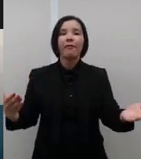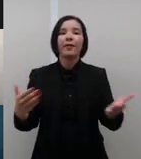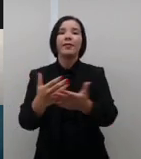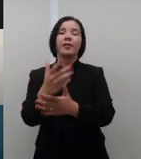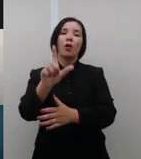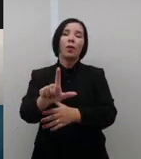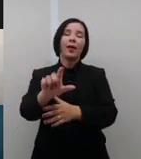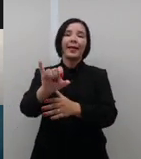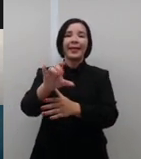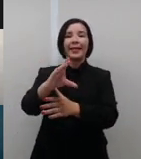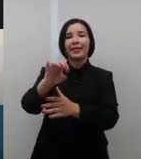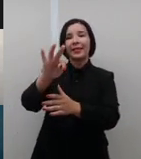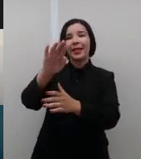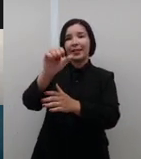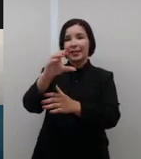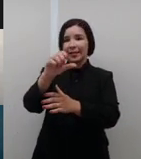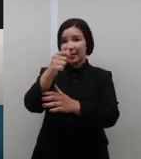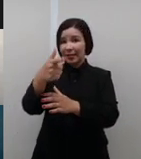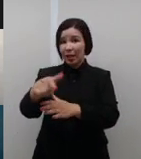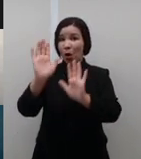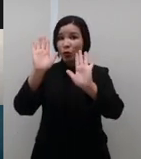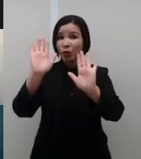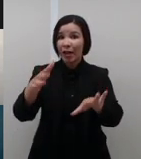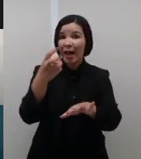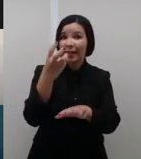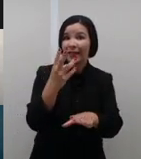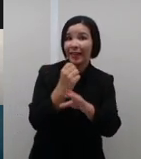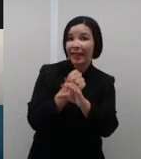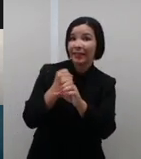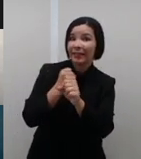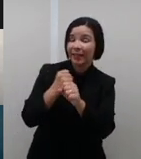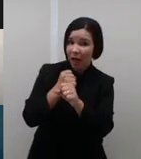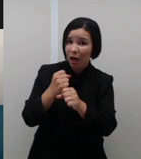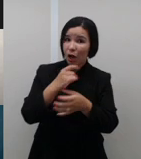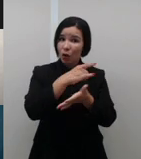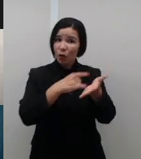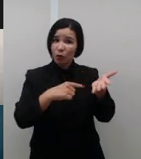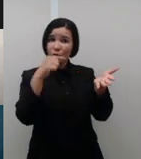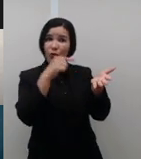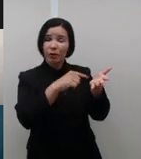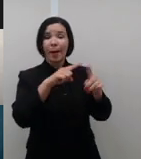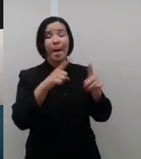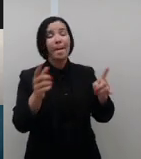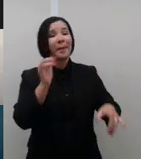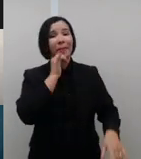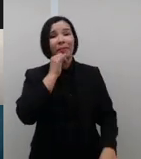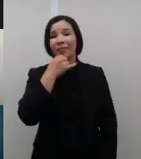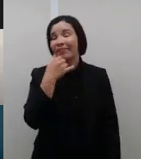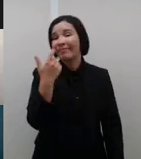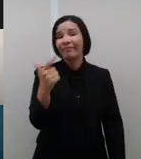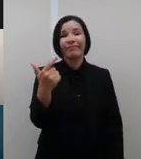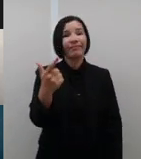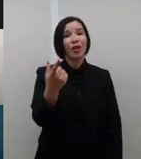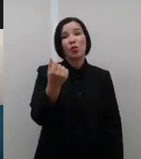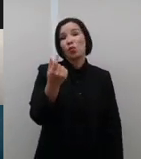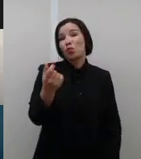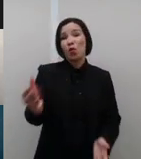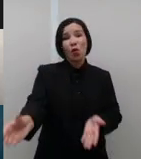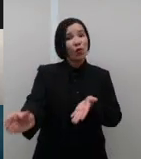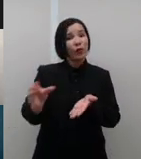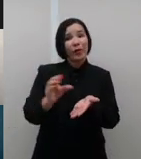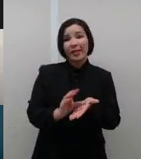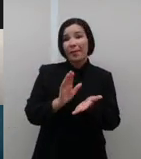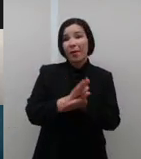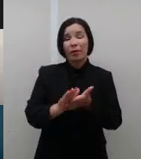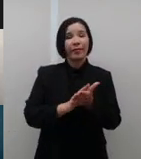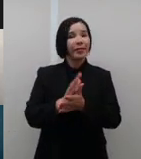anos, excelência. Executou o escopo do contrato, mas, infelizmente, não recebeu um só centavo do pagamento